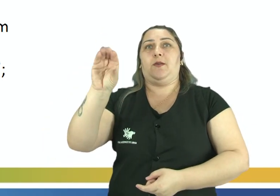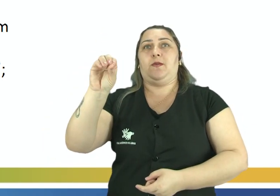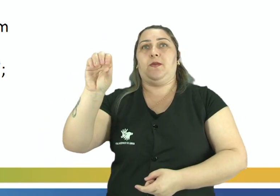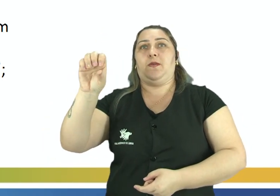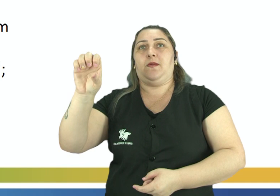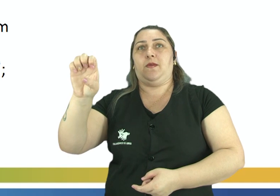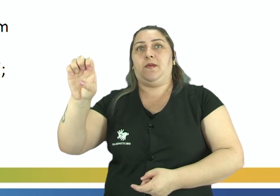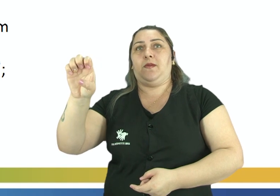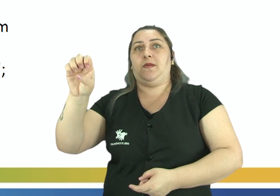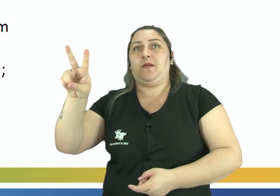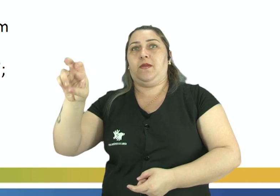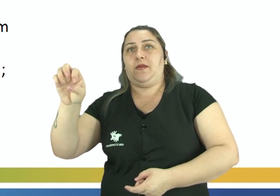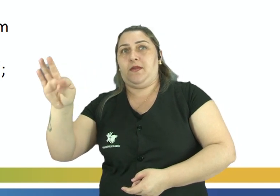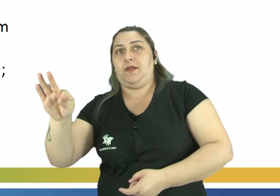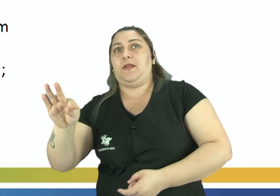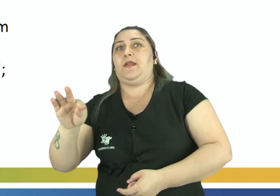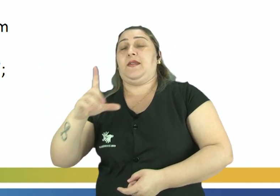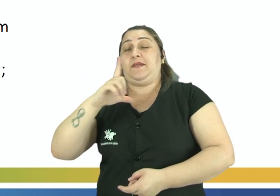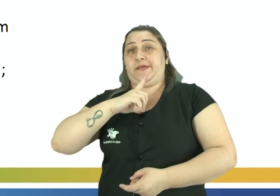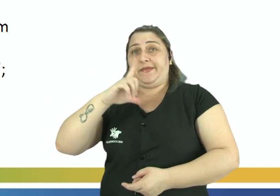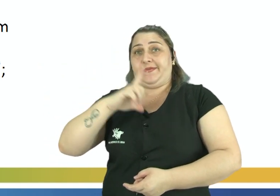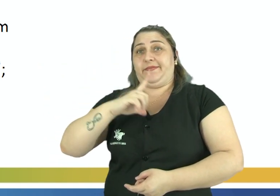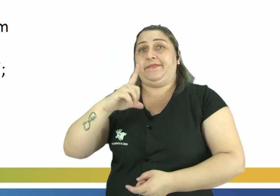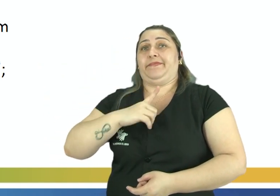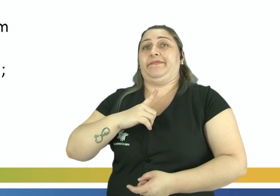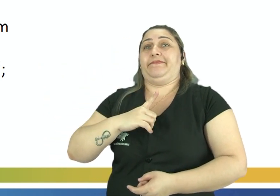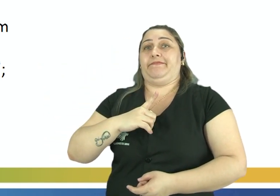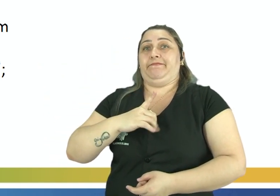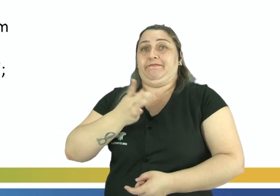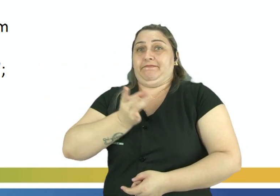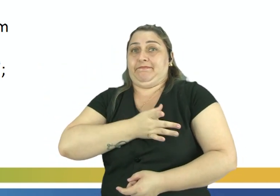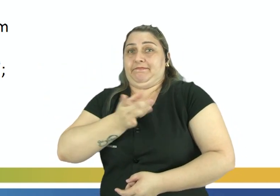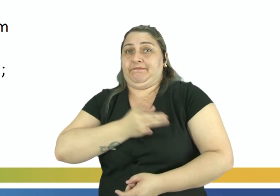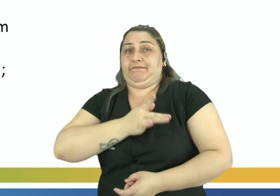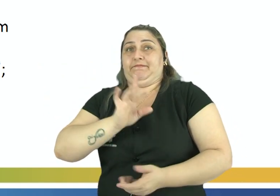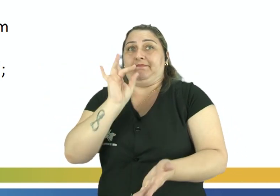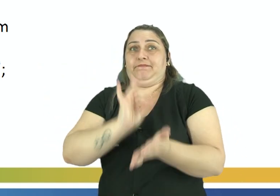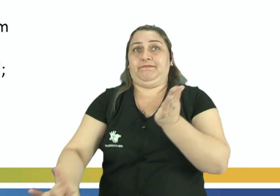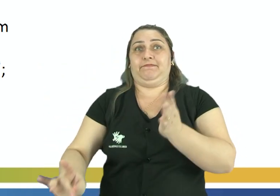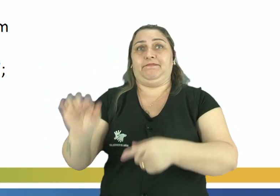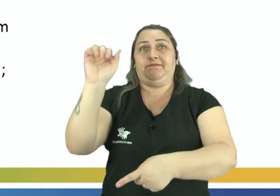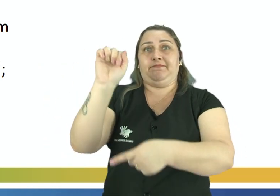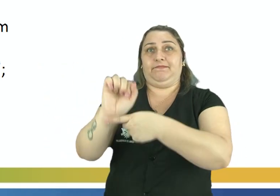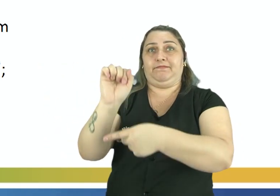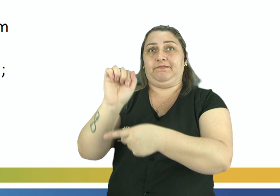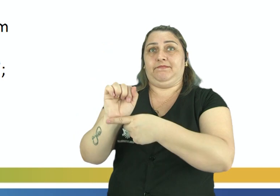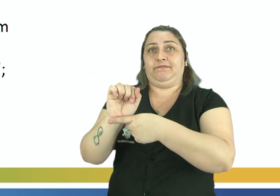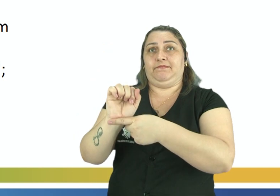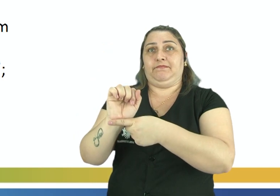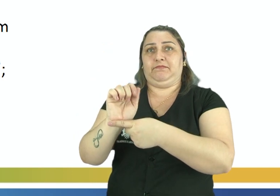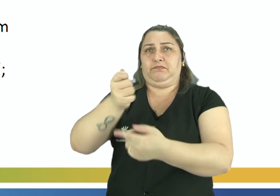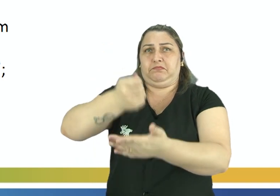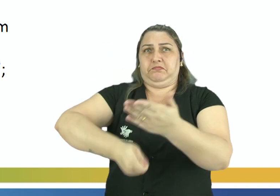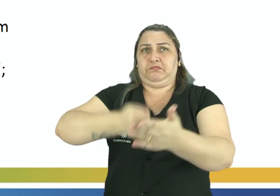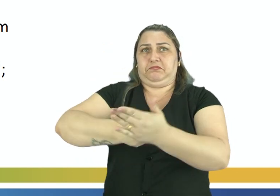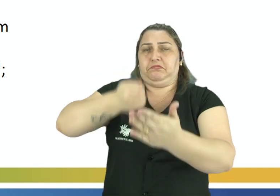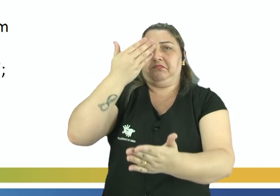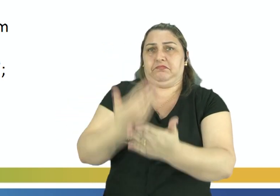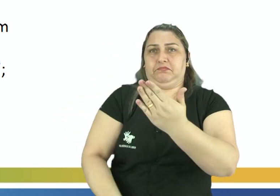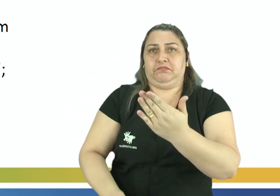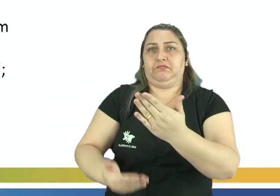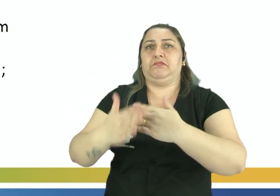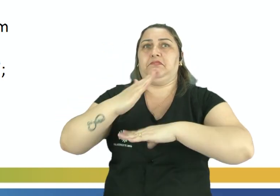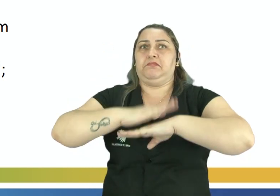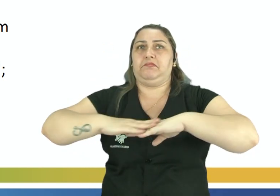finalidade intimidar os adversários, tinha como lema, letra A, há que endurecer-se sem perder a